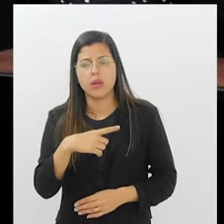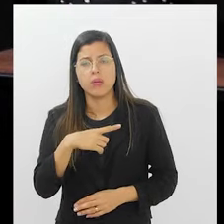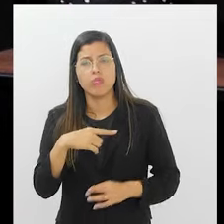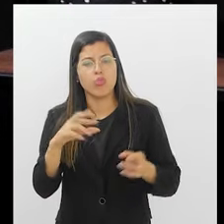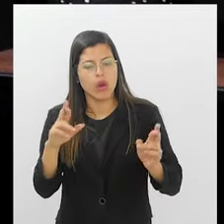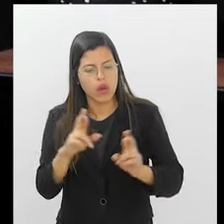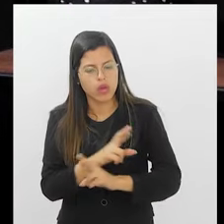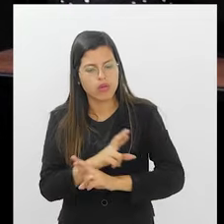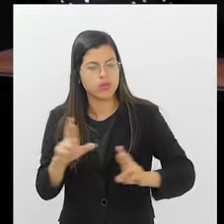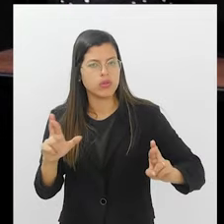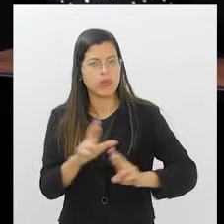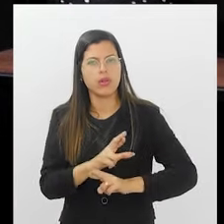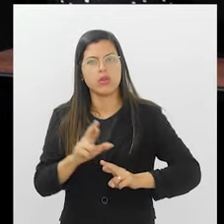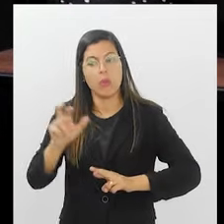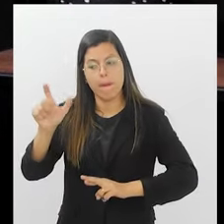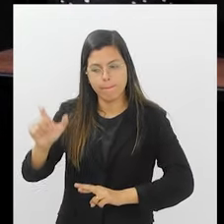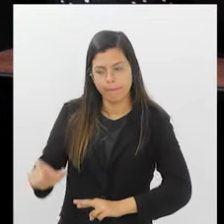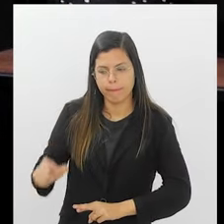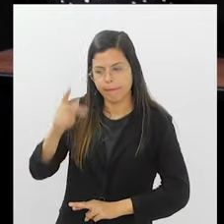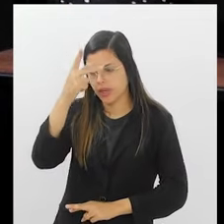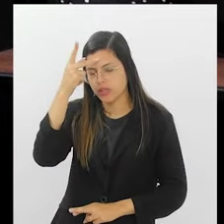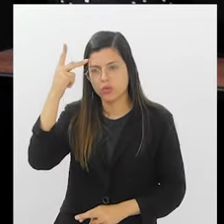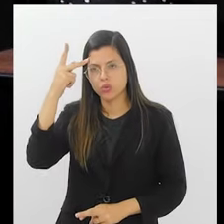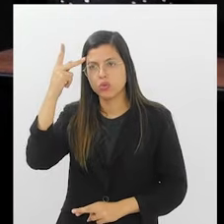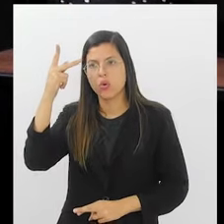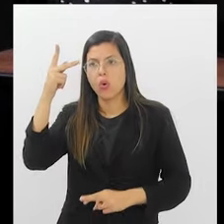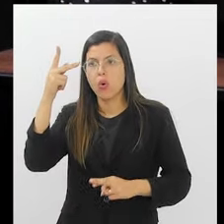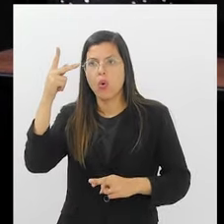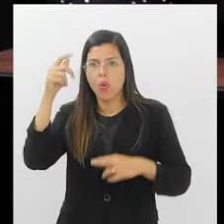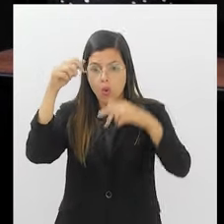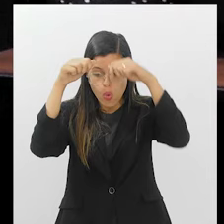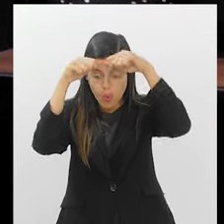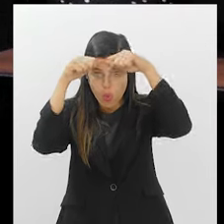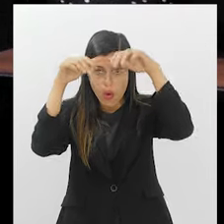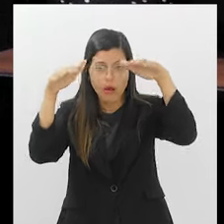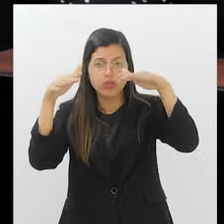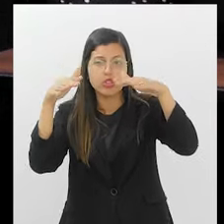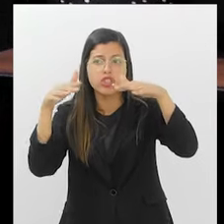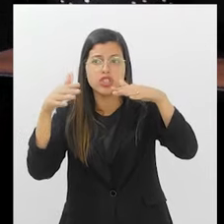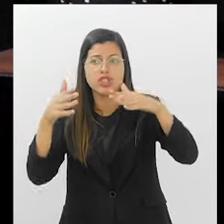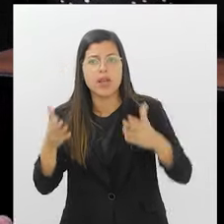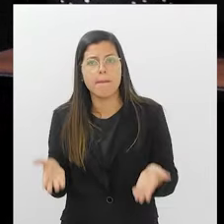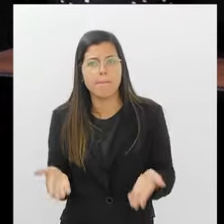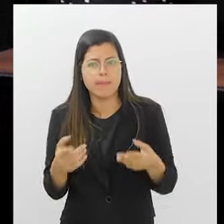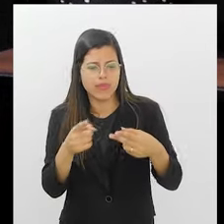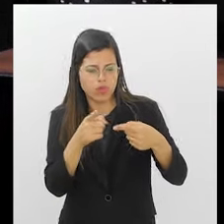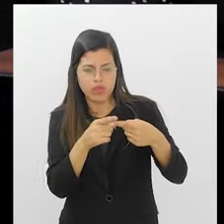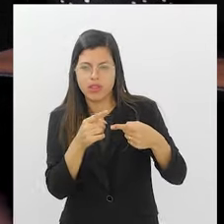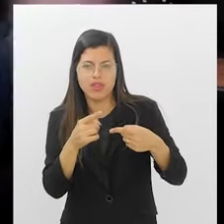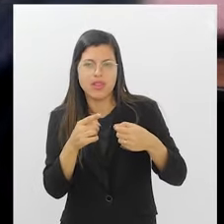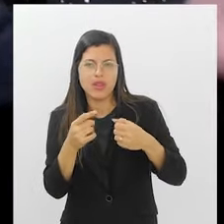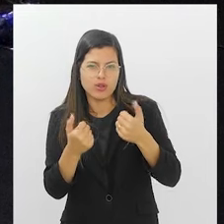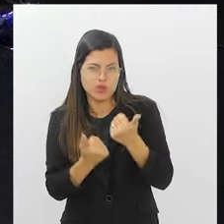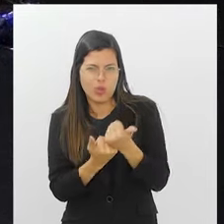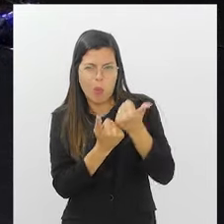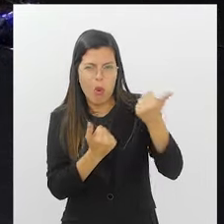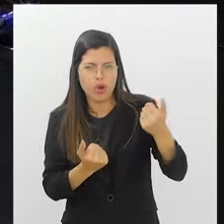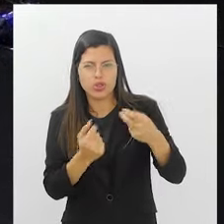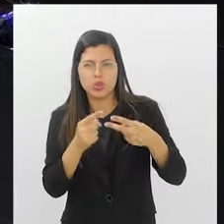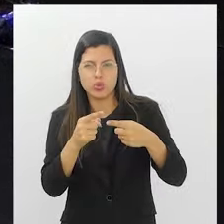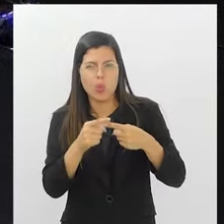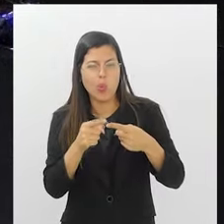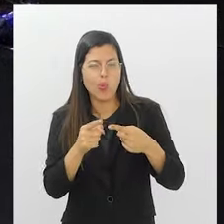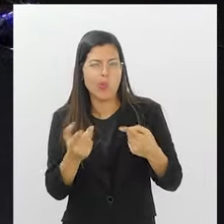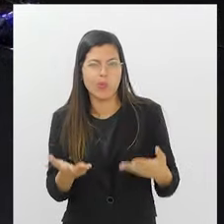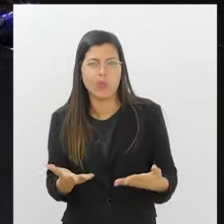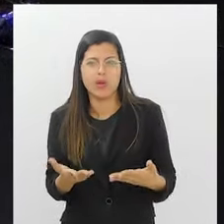temos relacionamento com uma pessoa que é um autista de suporte baixo, suporte 1. Aquele amigo que